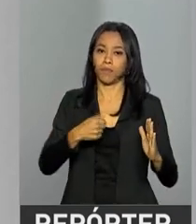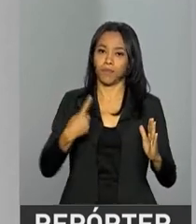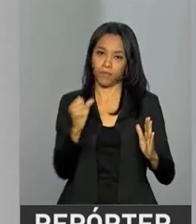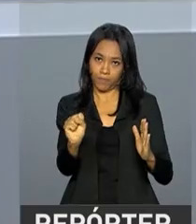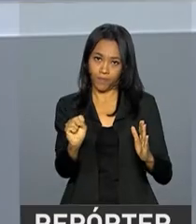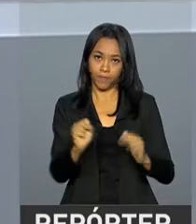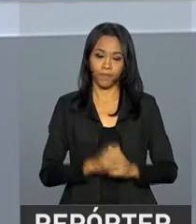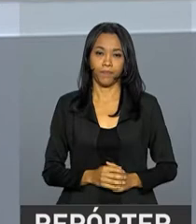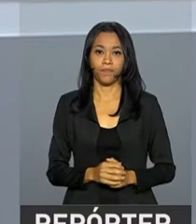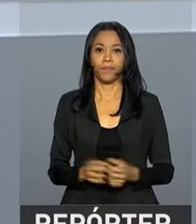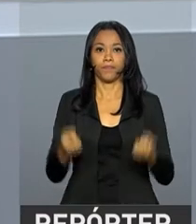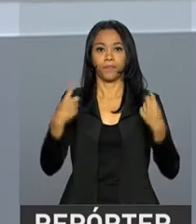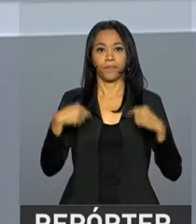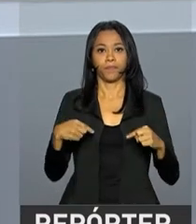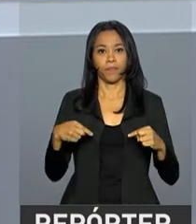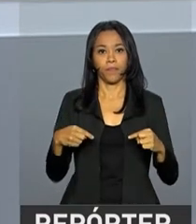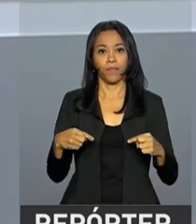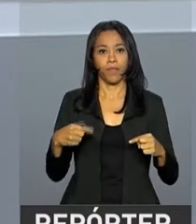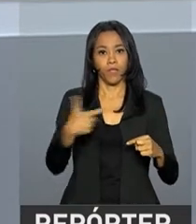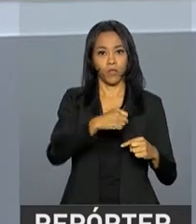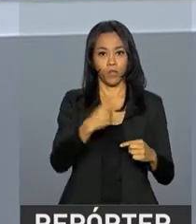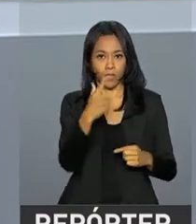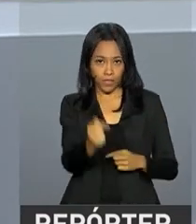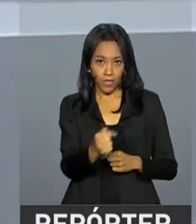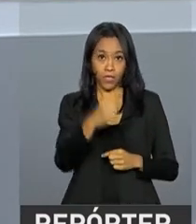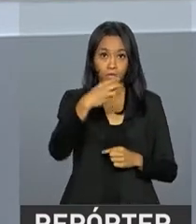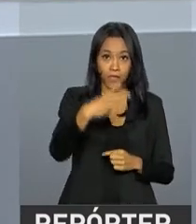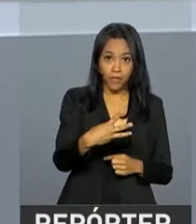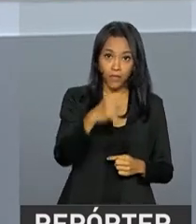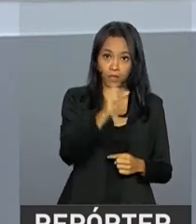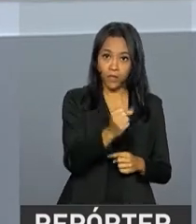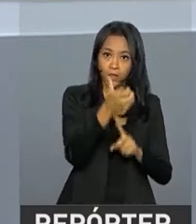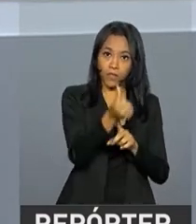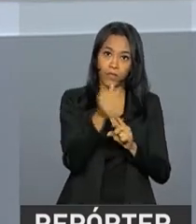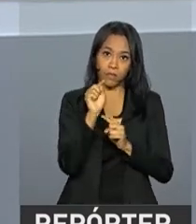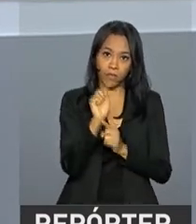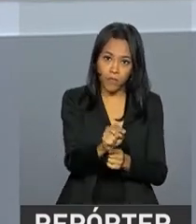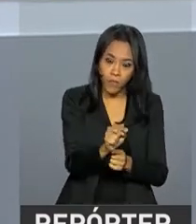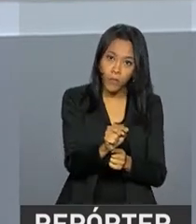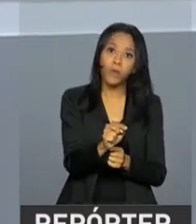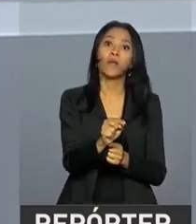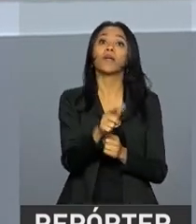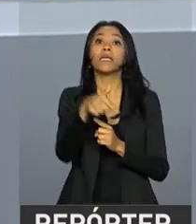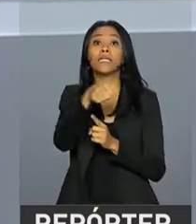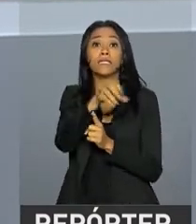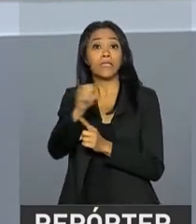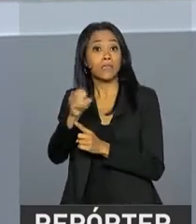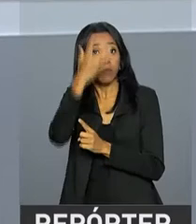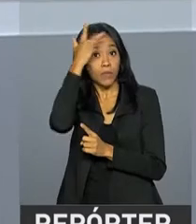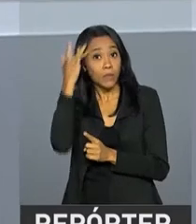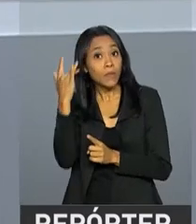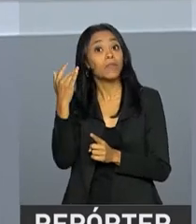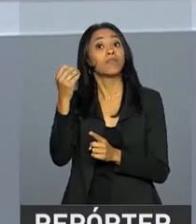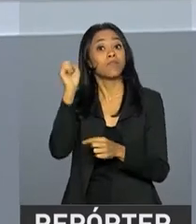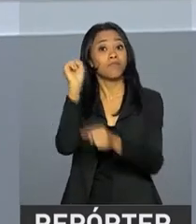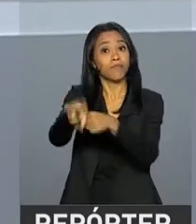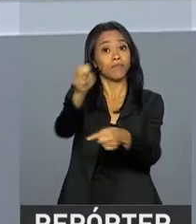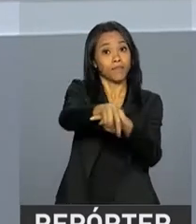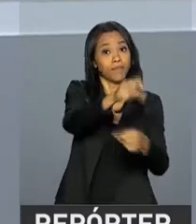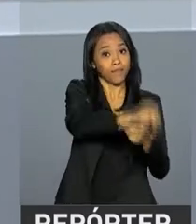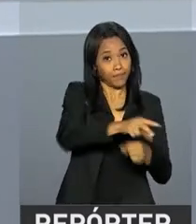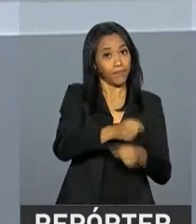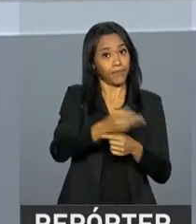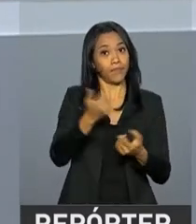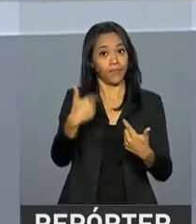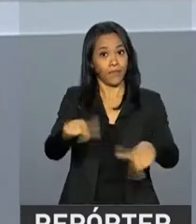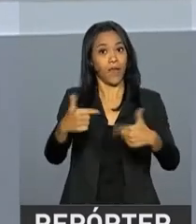em 2017 386 mil e setecentos aprendizes entraram no mercado de trabalho esse